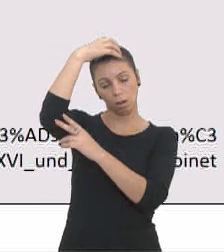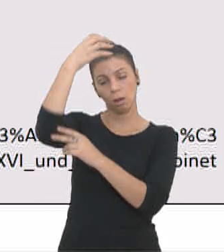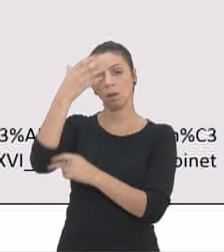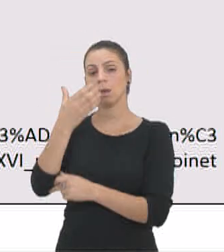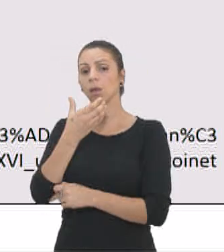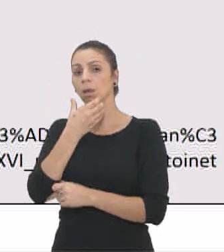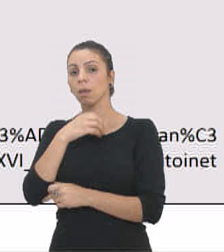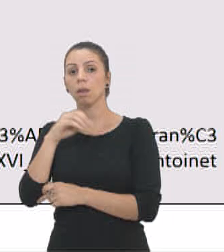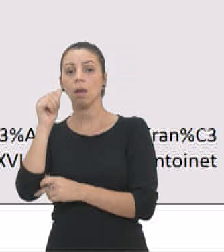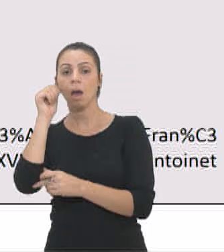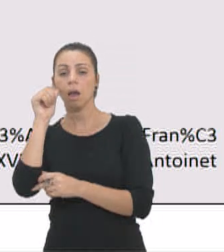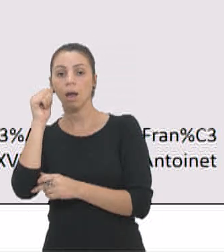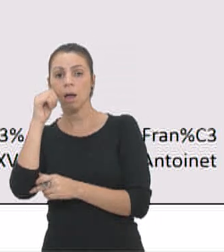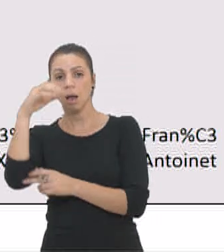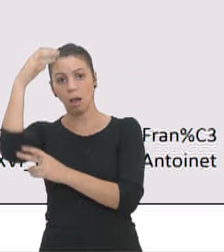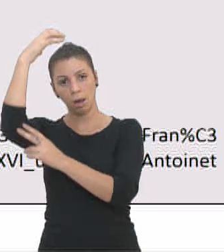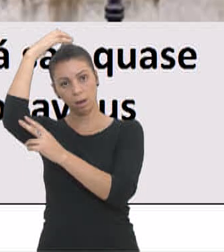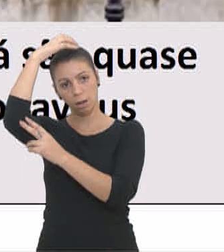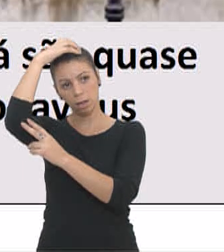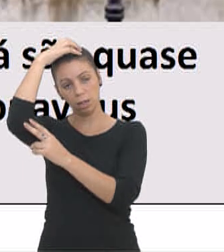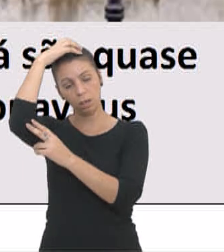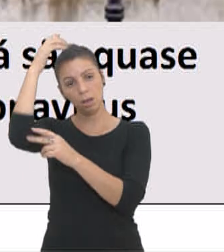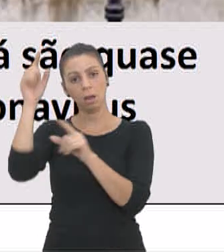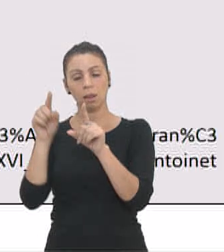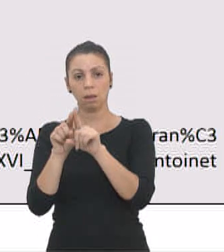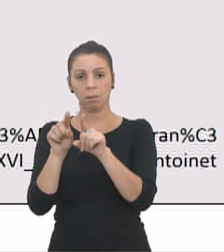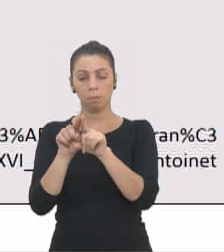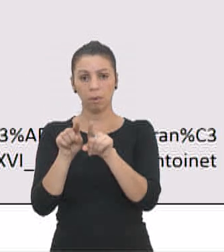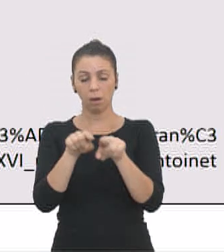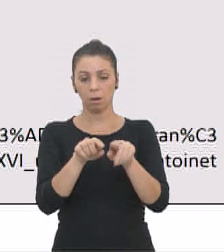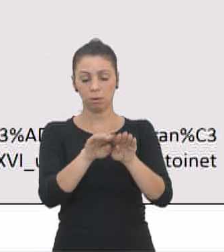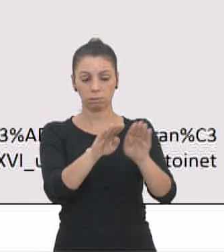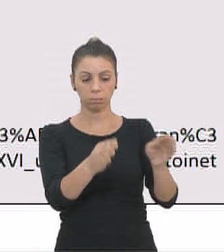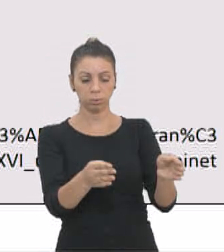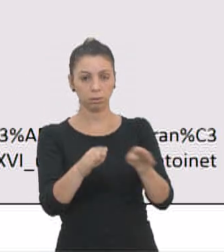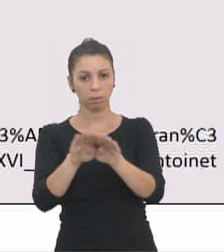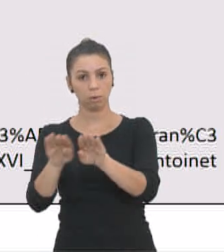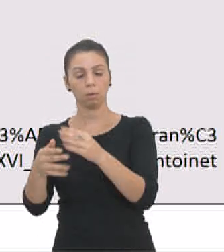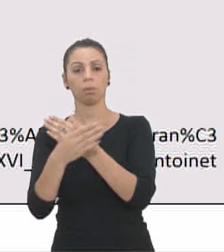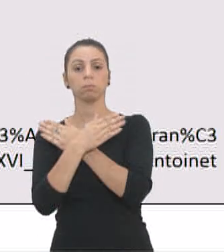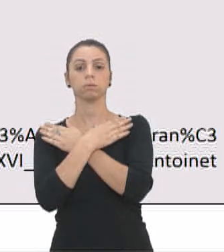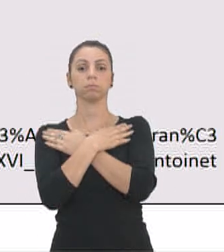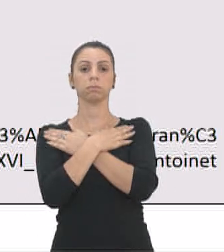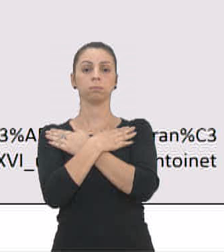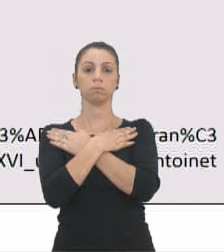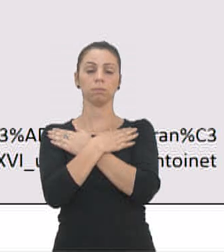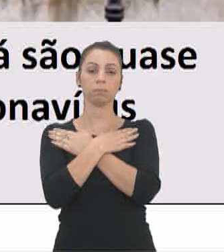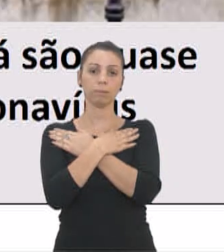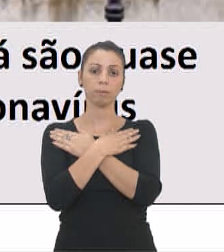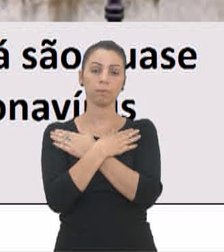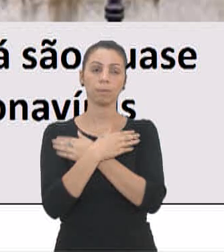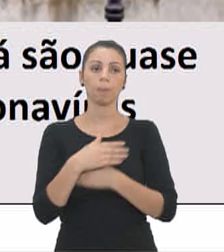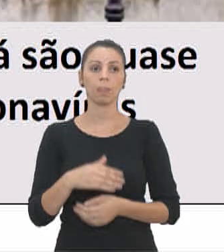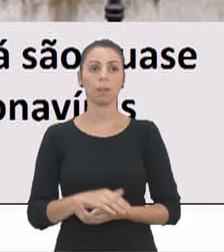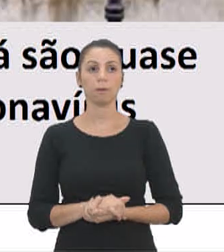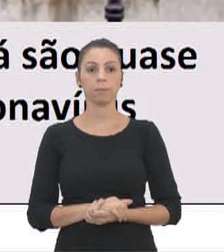sepultados, na verdade, dentro dessa catedral. Mas é claro que na época não receberam essas honrarias,